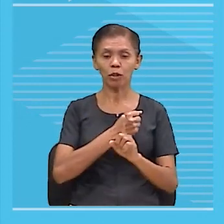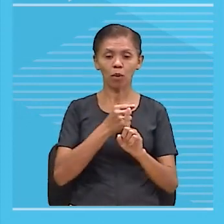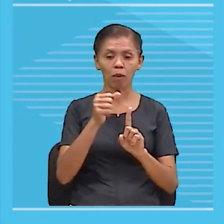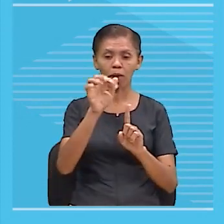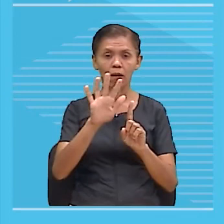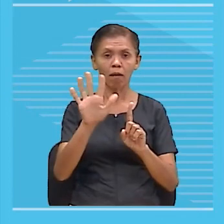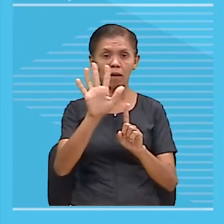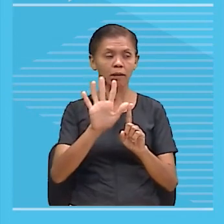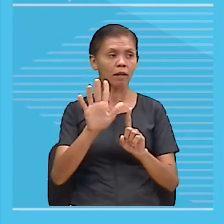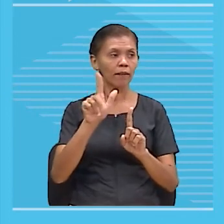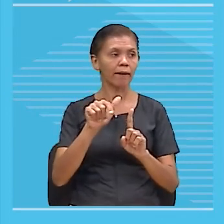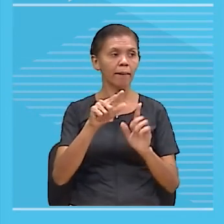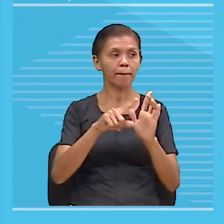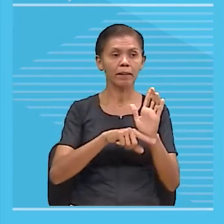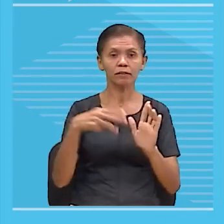Opa!